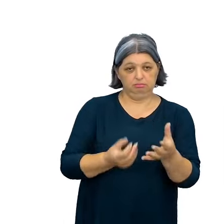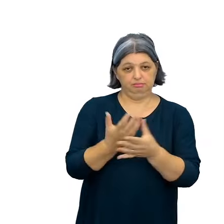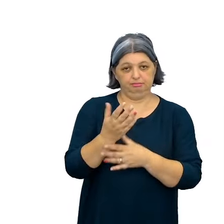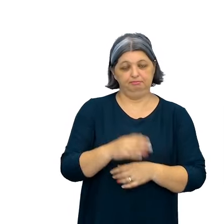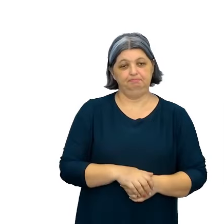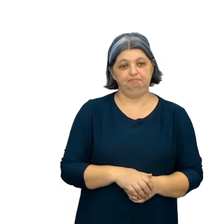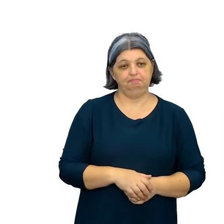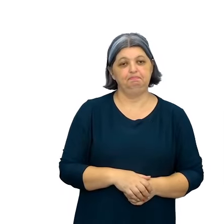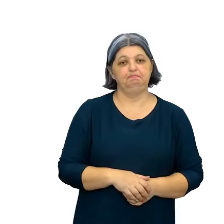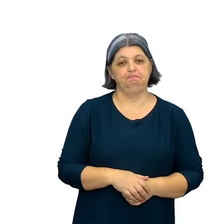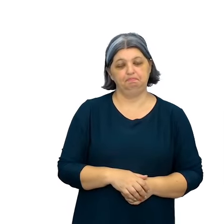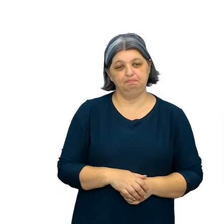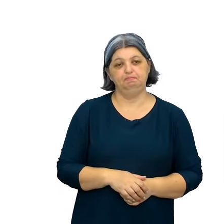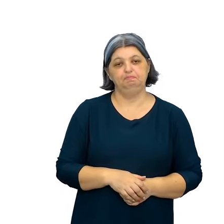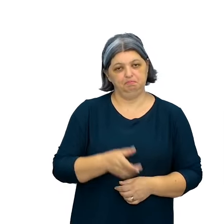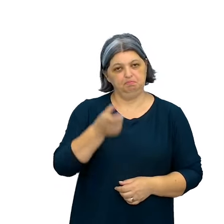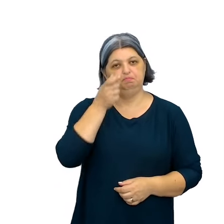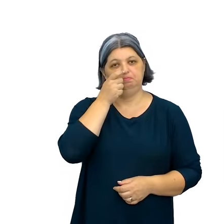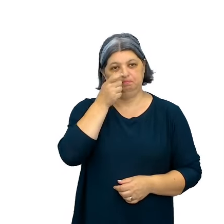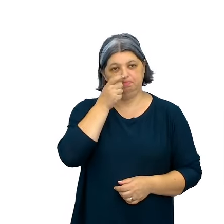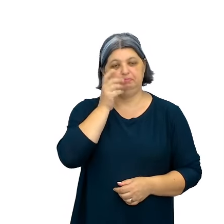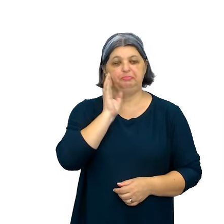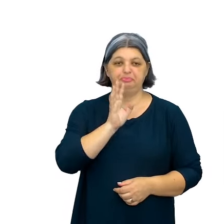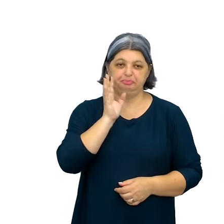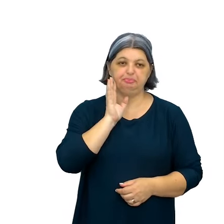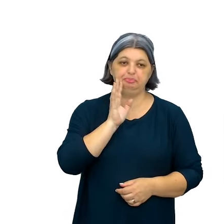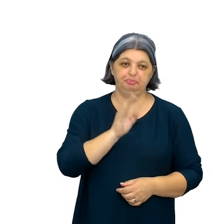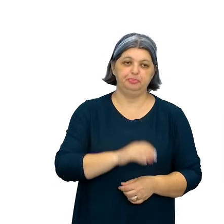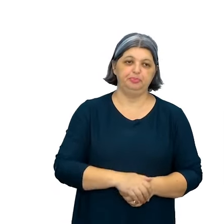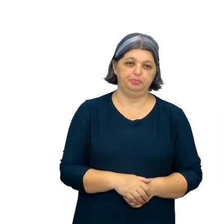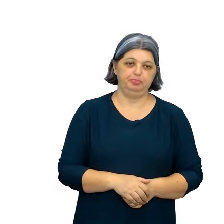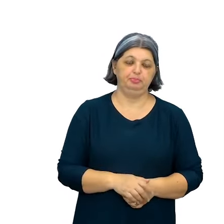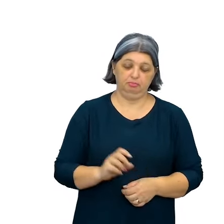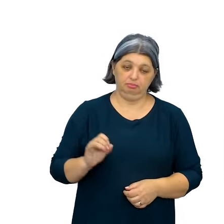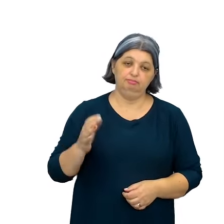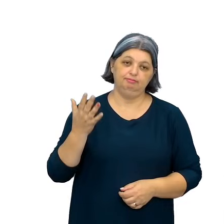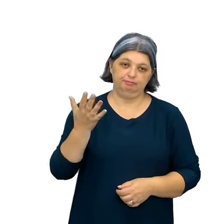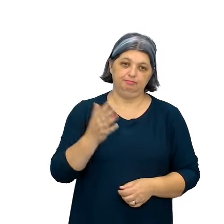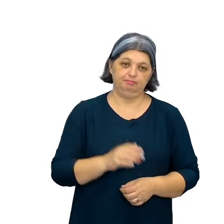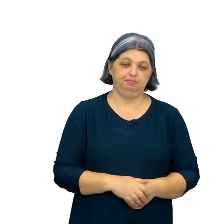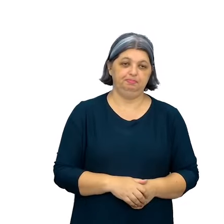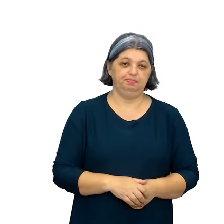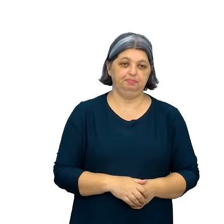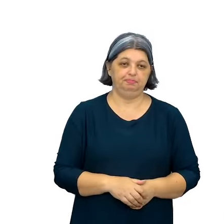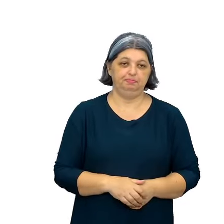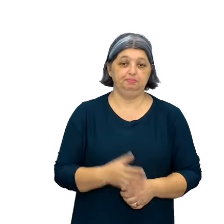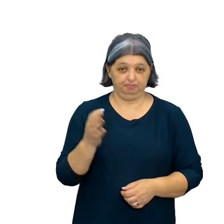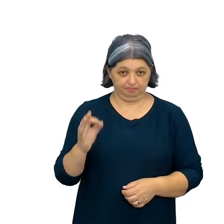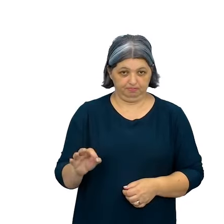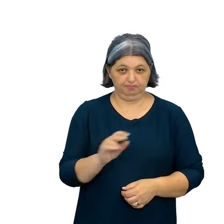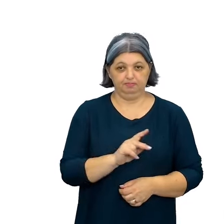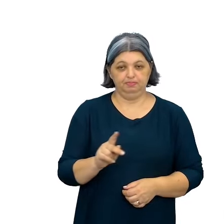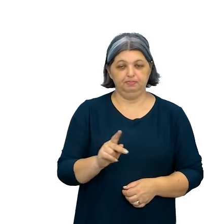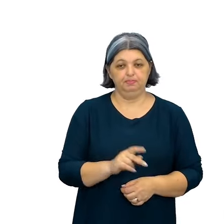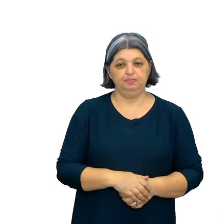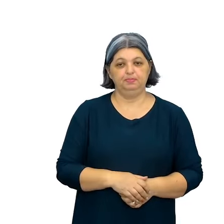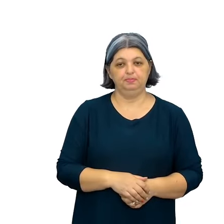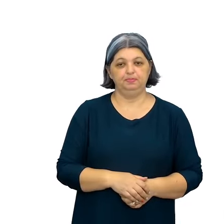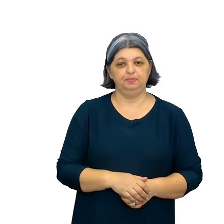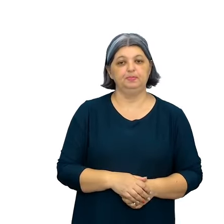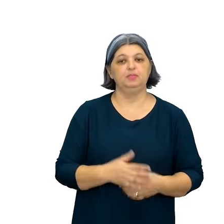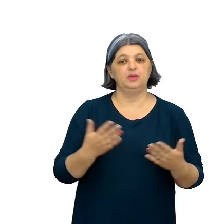seria extremamente interessante que tal ocorresse. Certo, professores? Muito bem. Então,